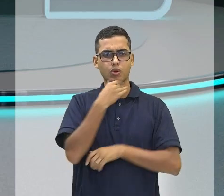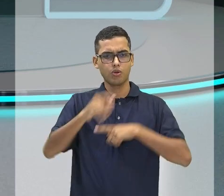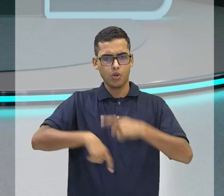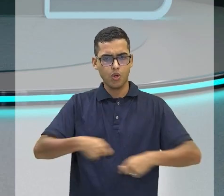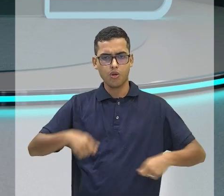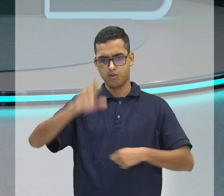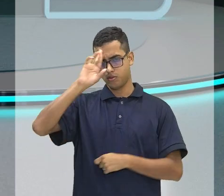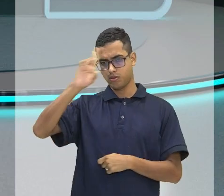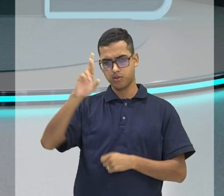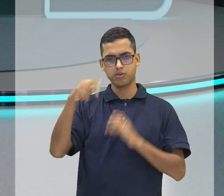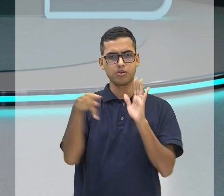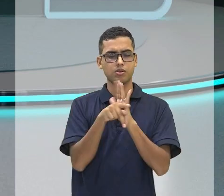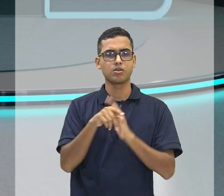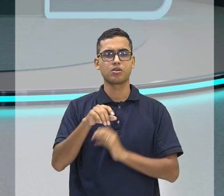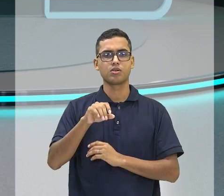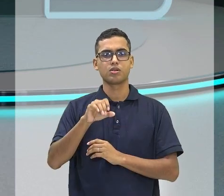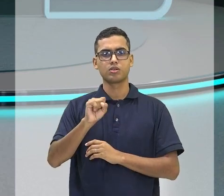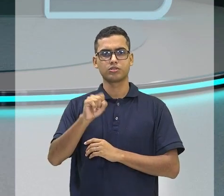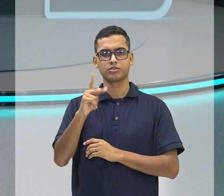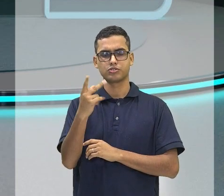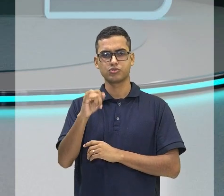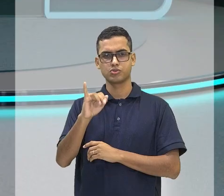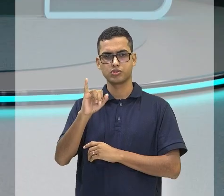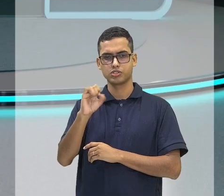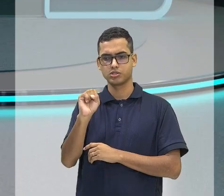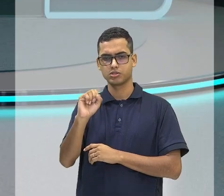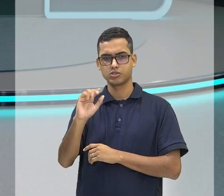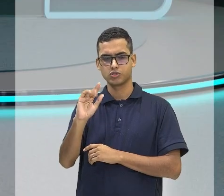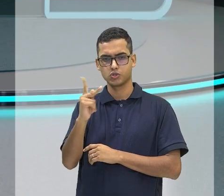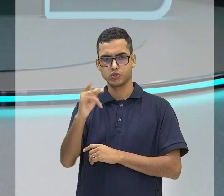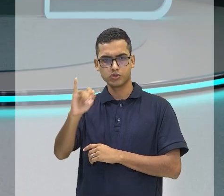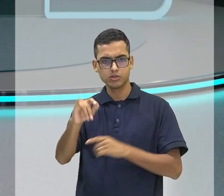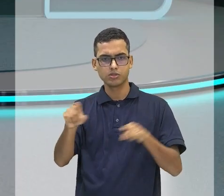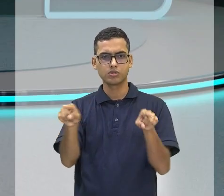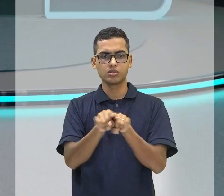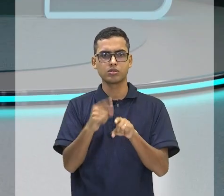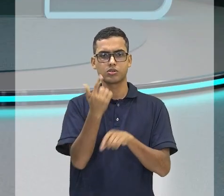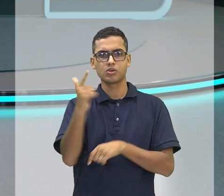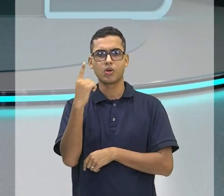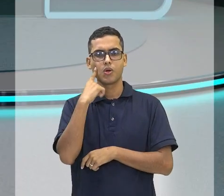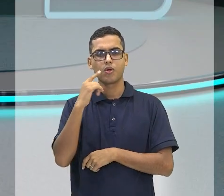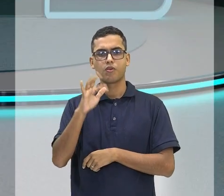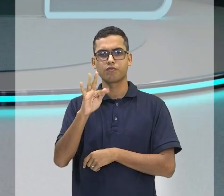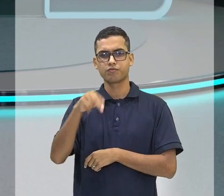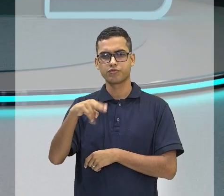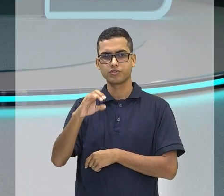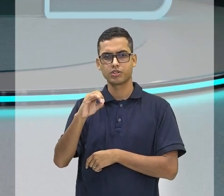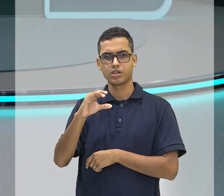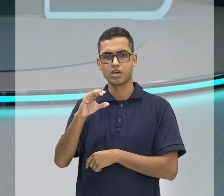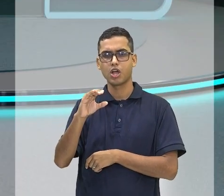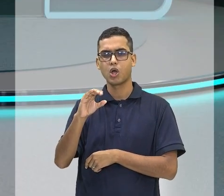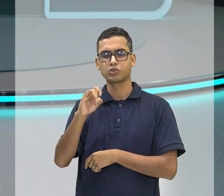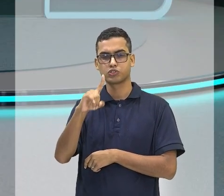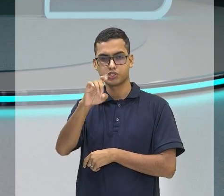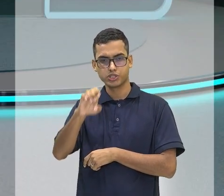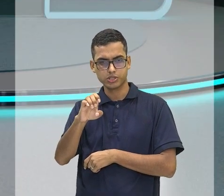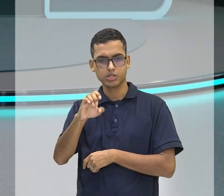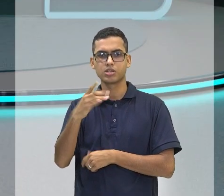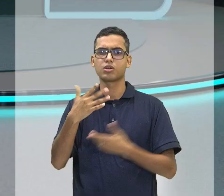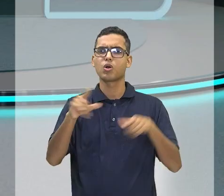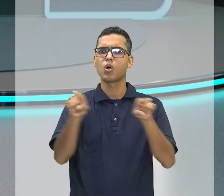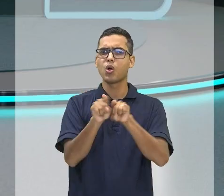Jinshi Funakoshi e por seu filho Yoshitaka Funakoshi. Tá? Então, a família Funakoshi